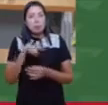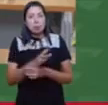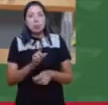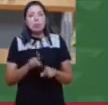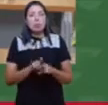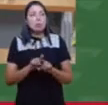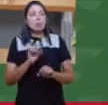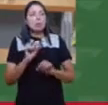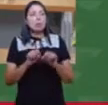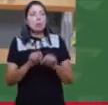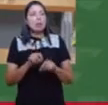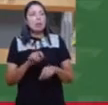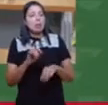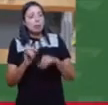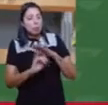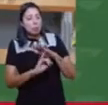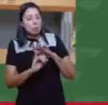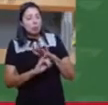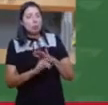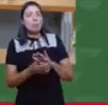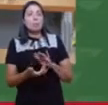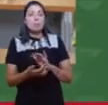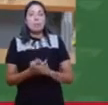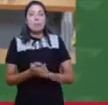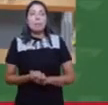permanentemente questionar as instituições. Arlindo Schinag.